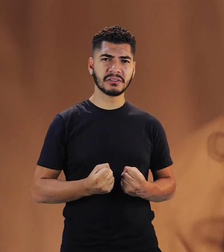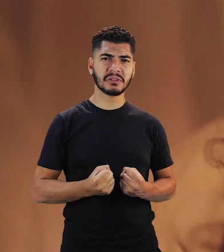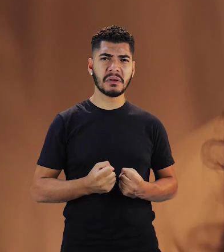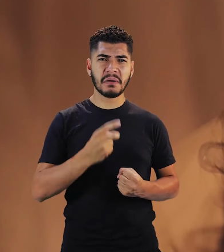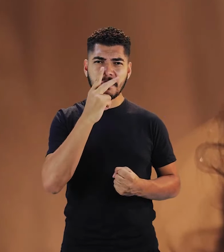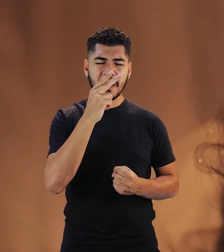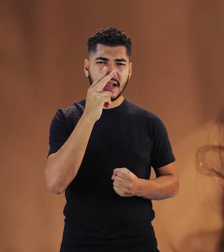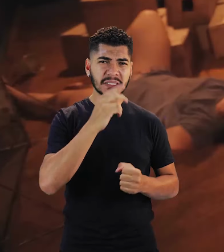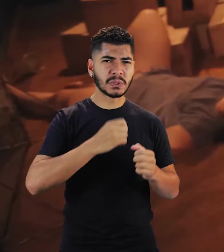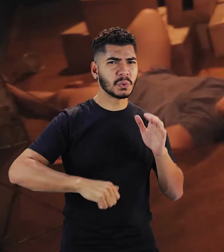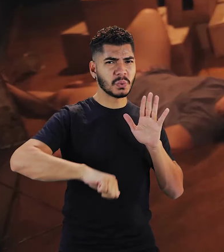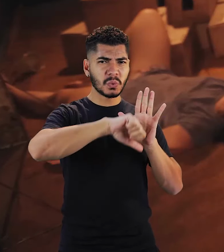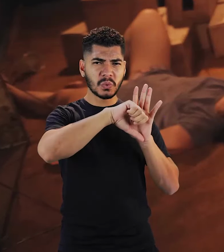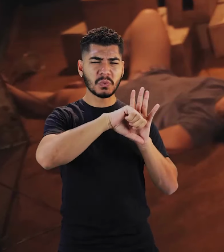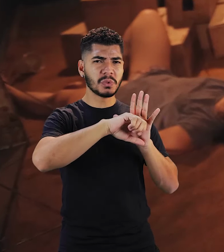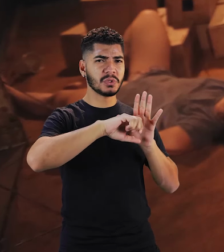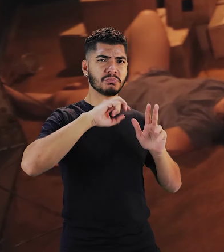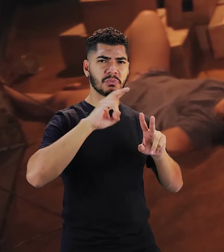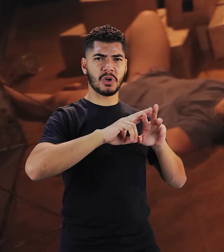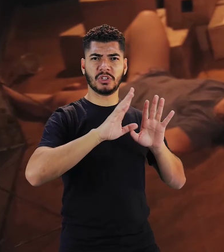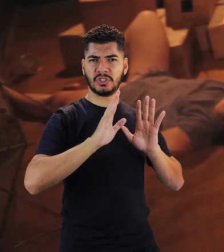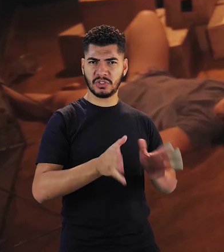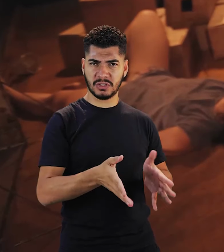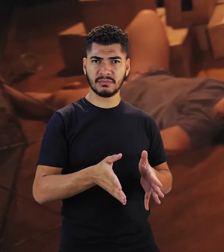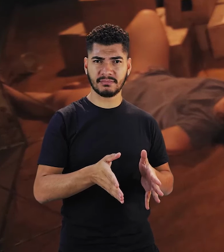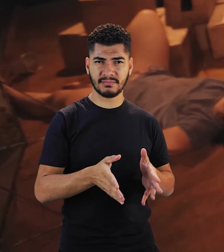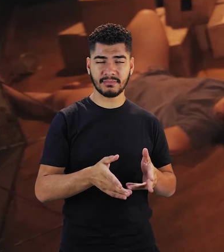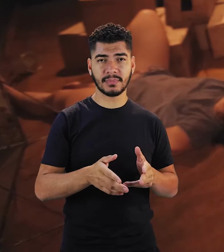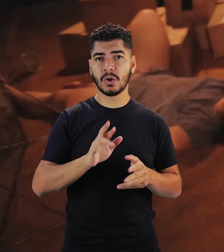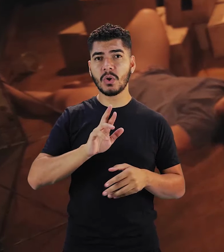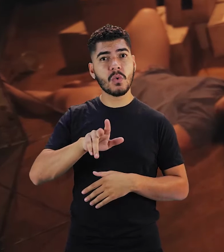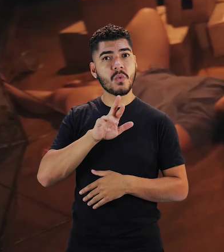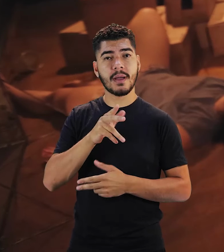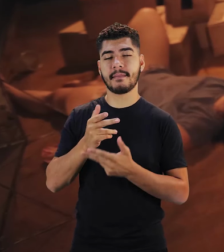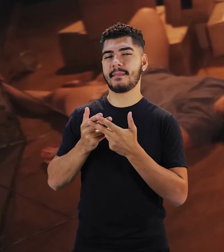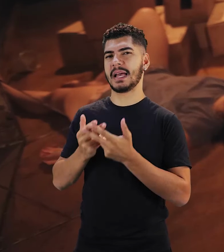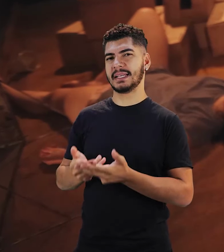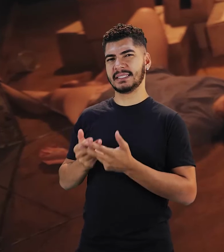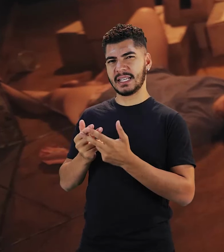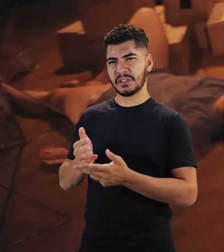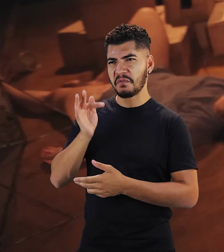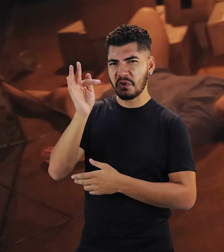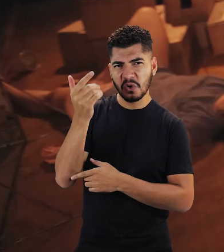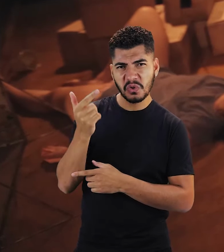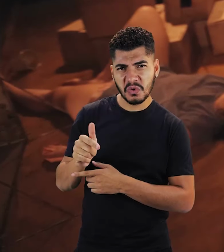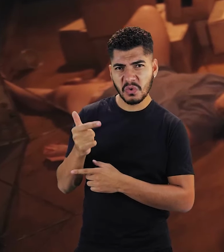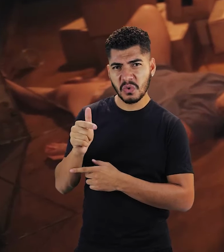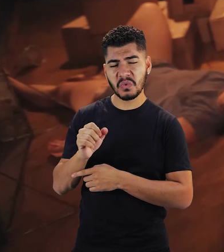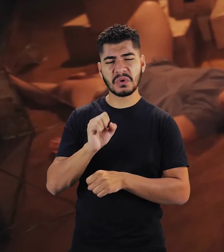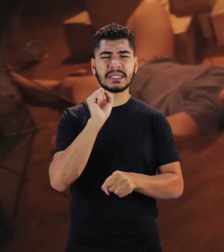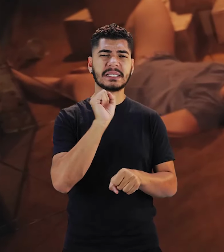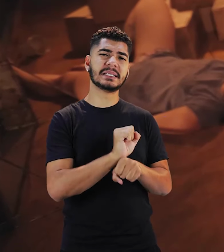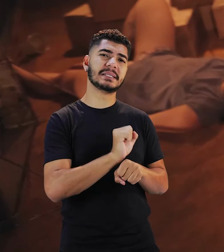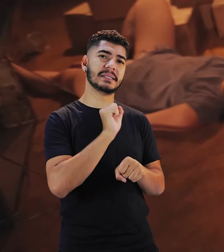crime ou a condenação. Não era mais que uma paciência sem futuro e uma espera obstinada.